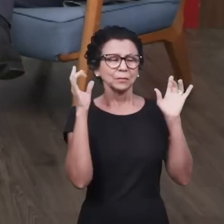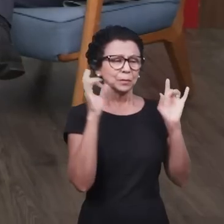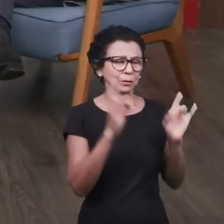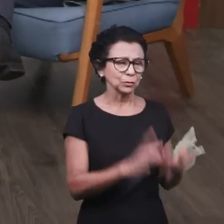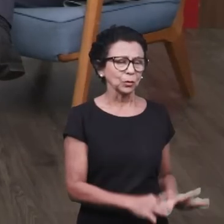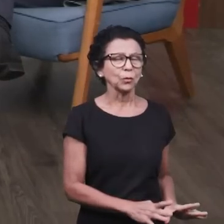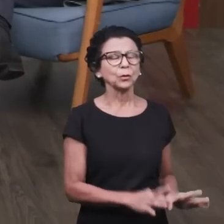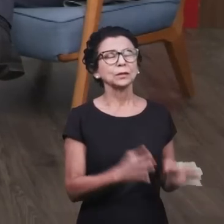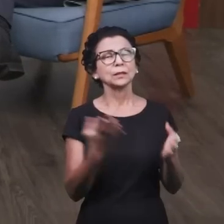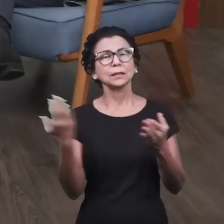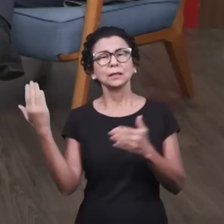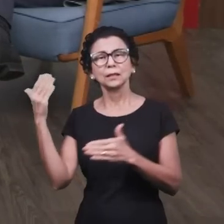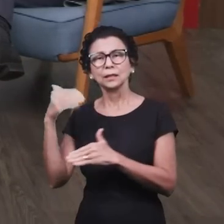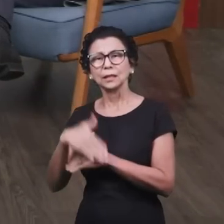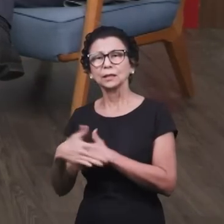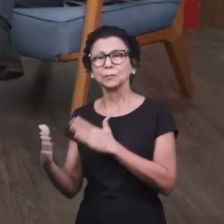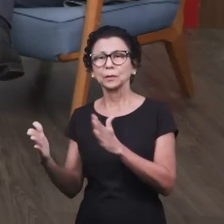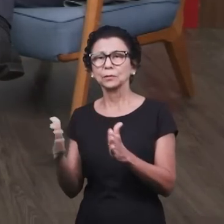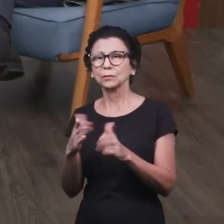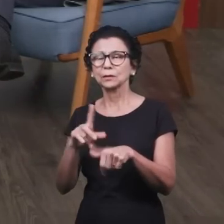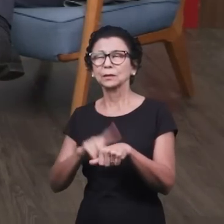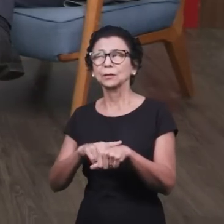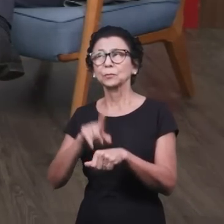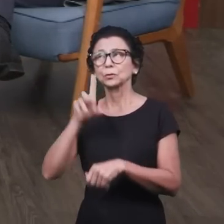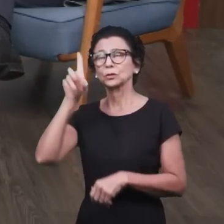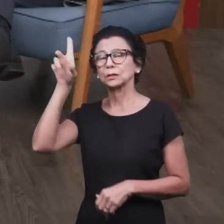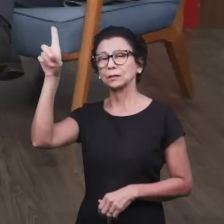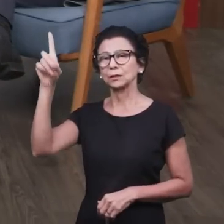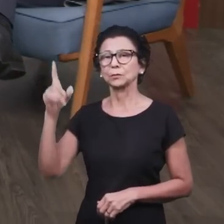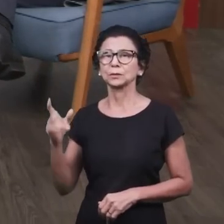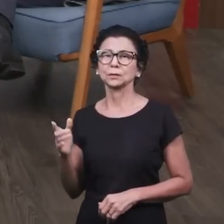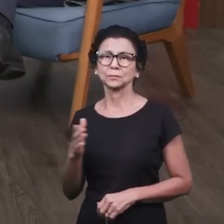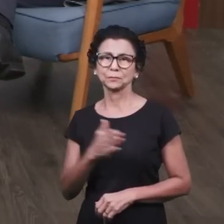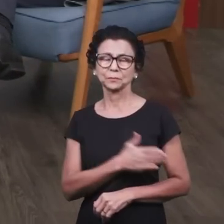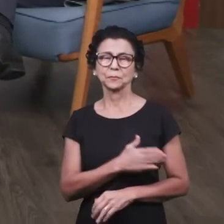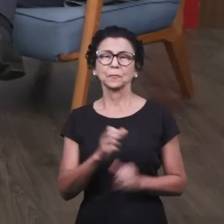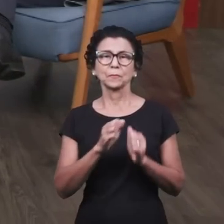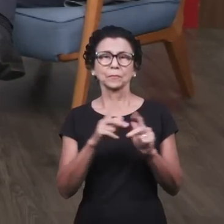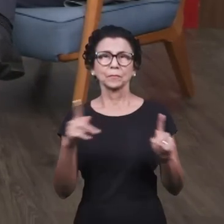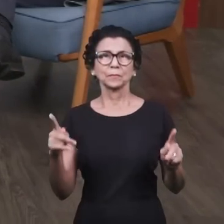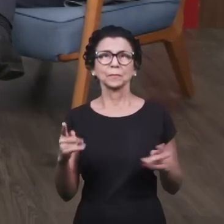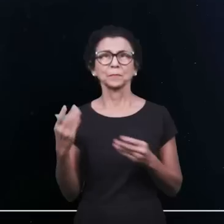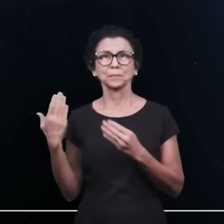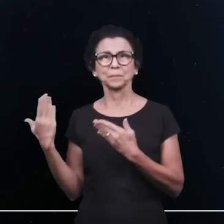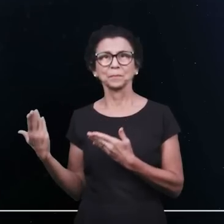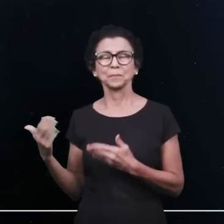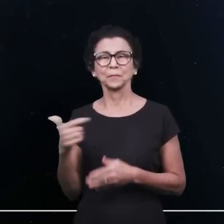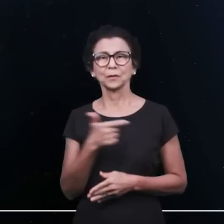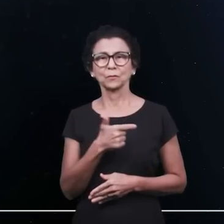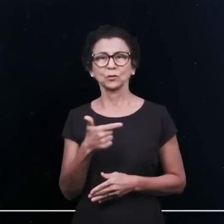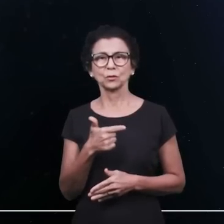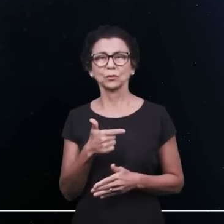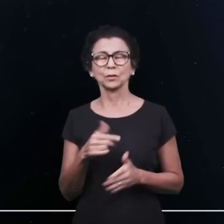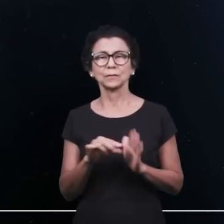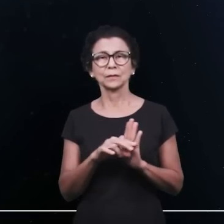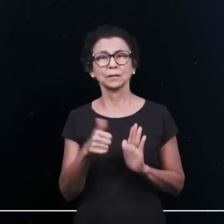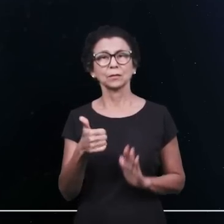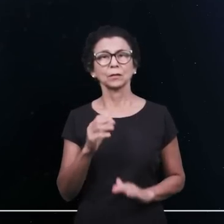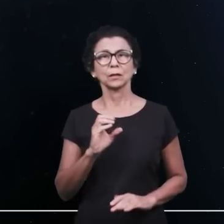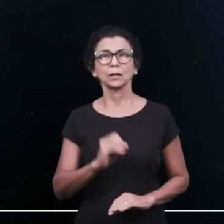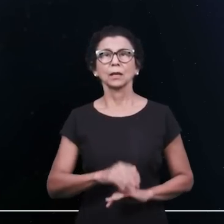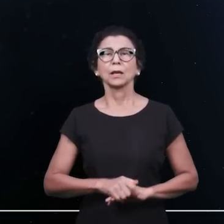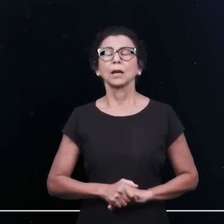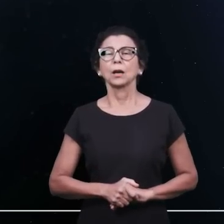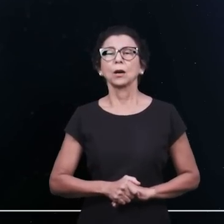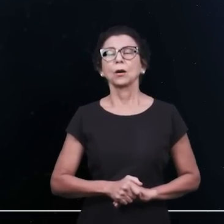ver mais um breve aqui. A gente já está com um tempo bastante avançado. Apocalipse 22:10 diz assim, e disse-me, não seles as palavras